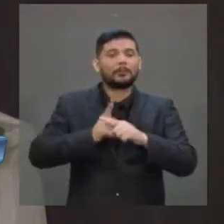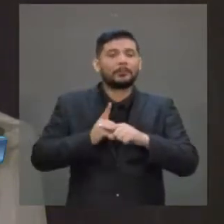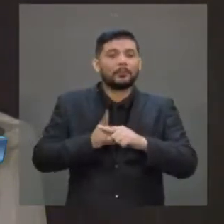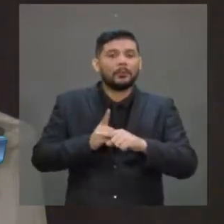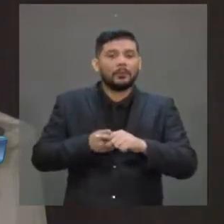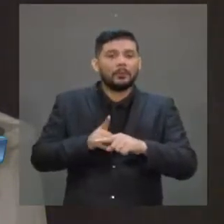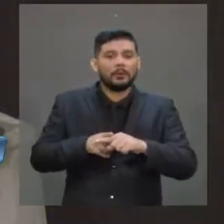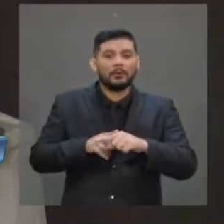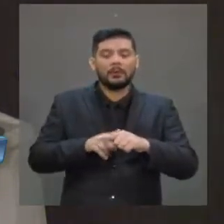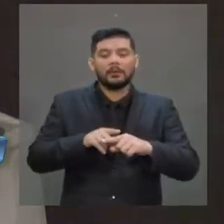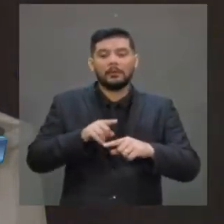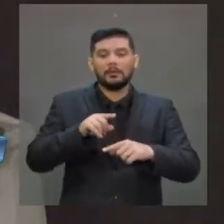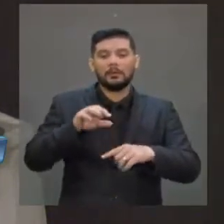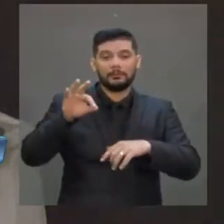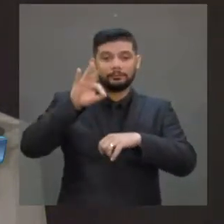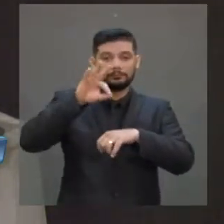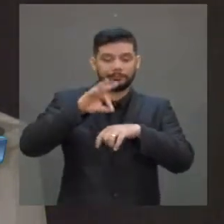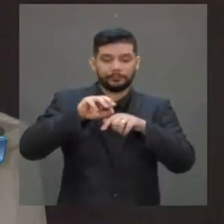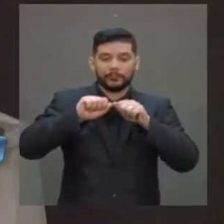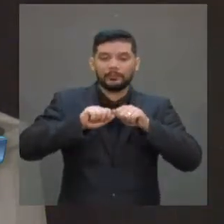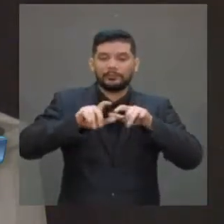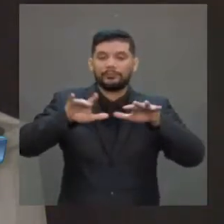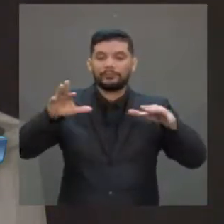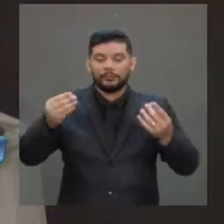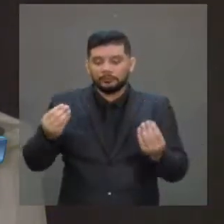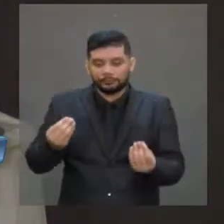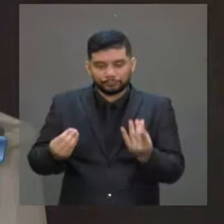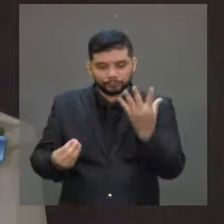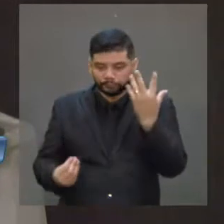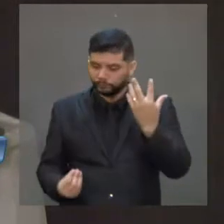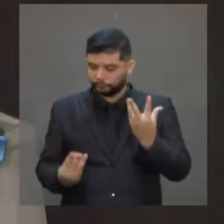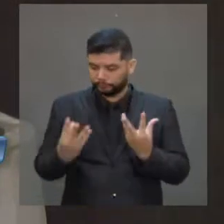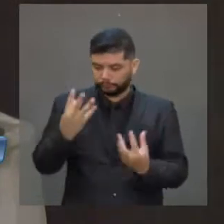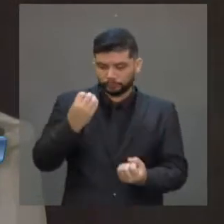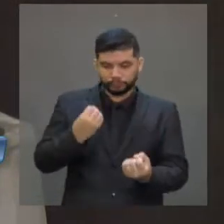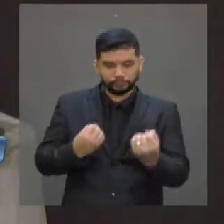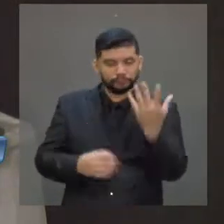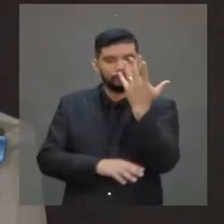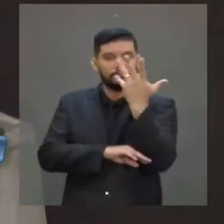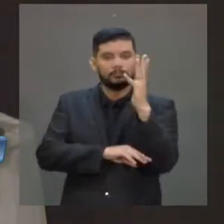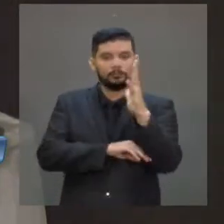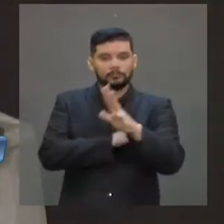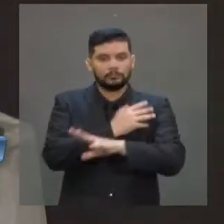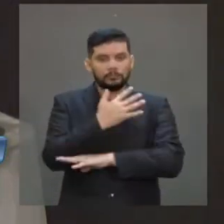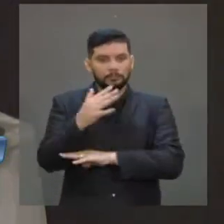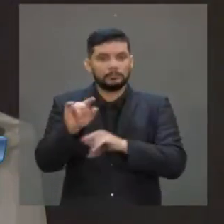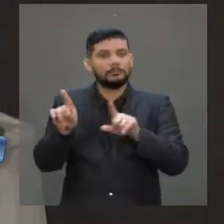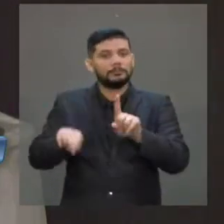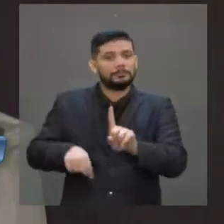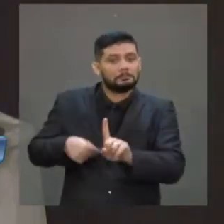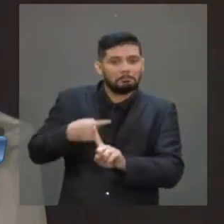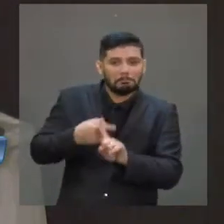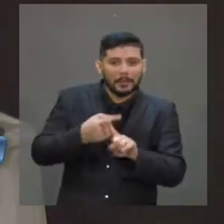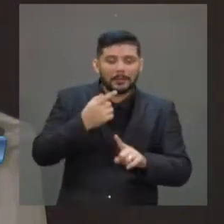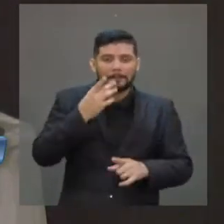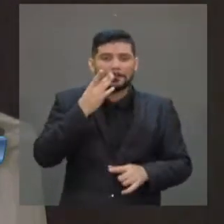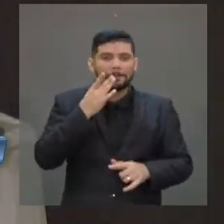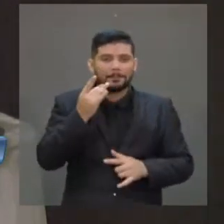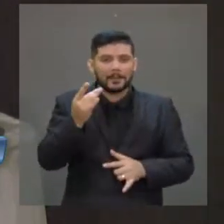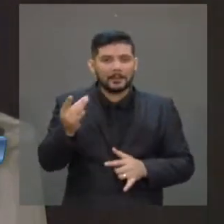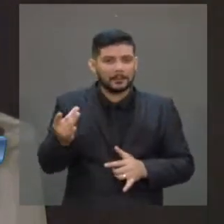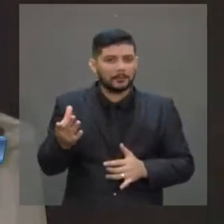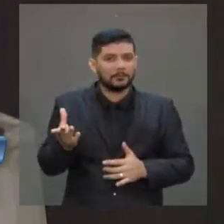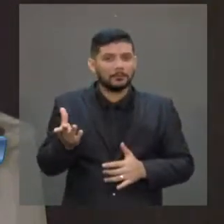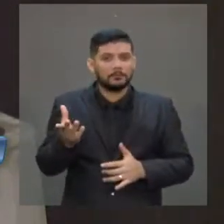por abelhas. E a segunda função é, obviamente, a produção de mel, é a apicultura. Portanto, as abelhas elas são importantes